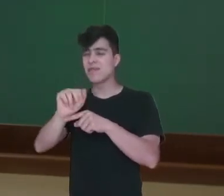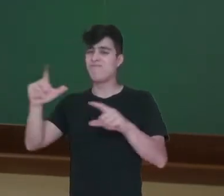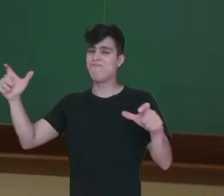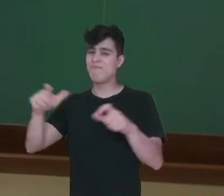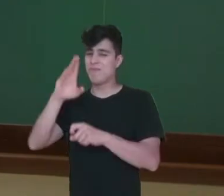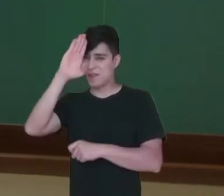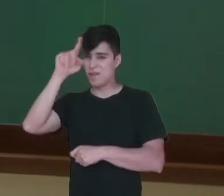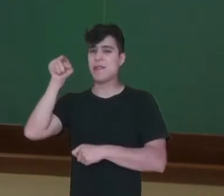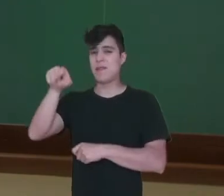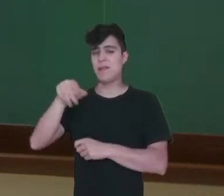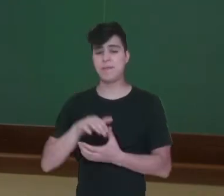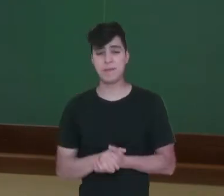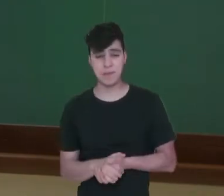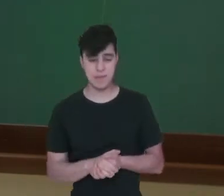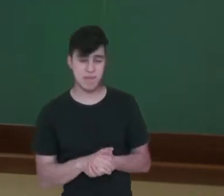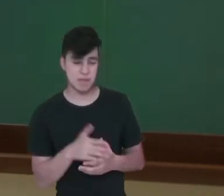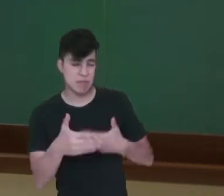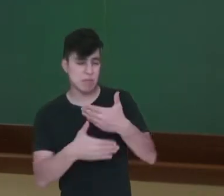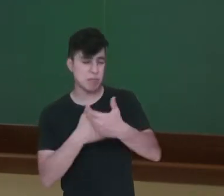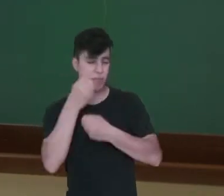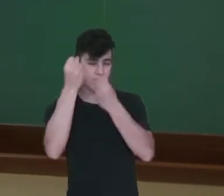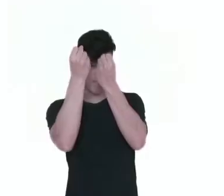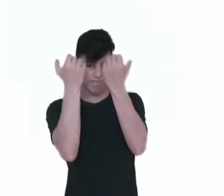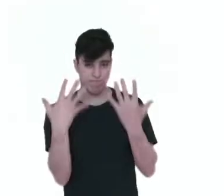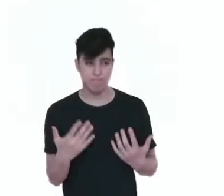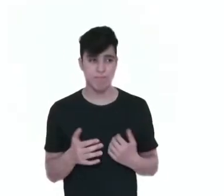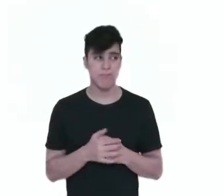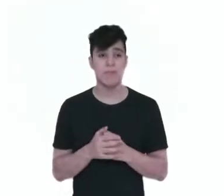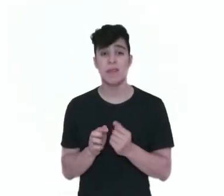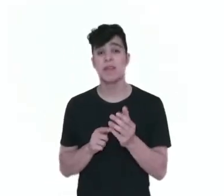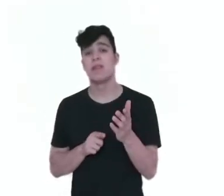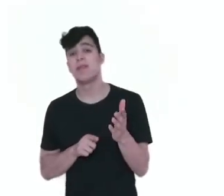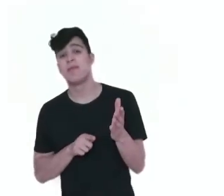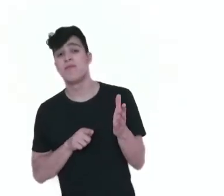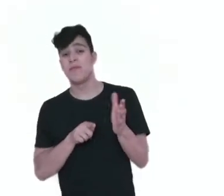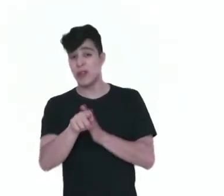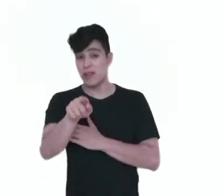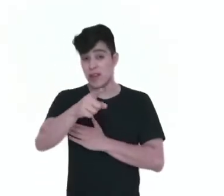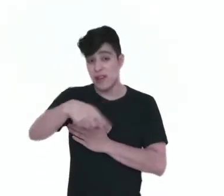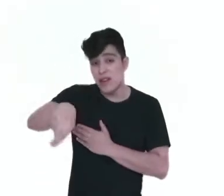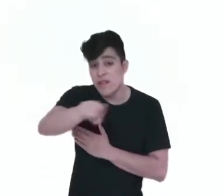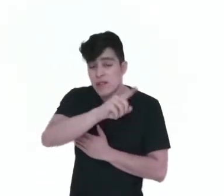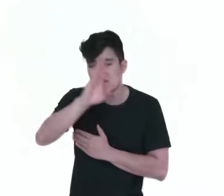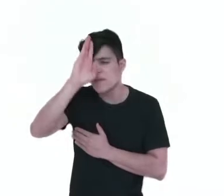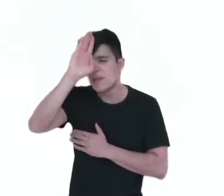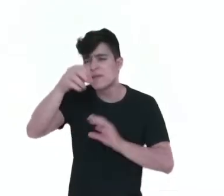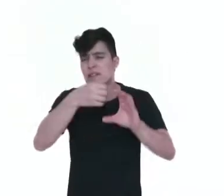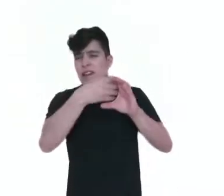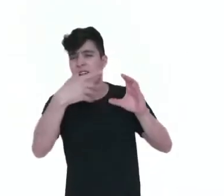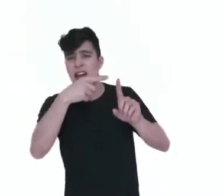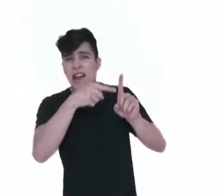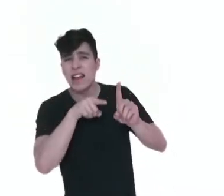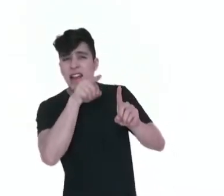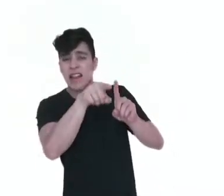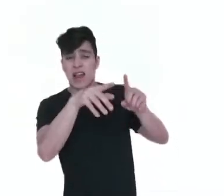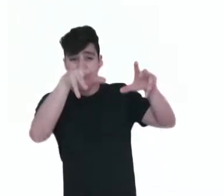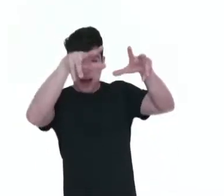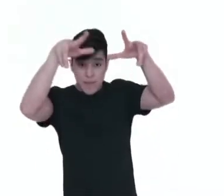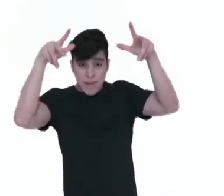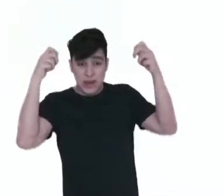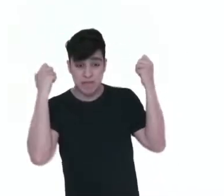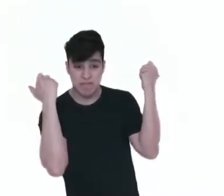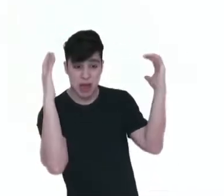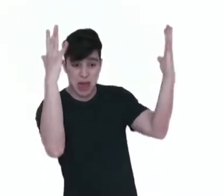E aí eu pergunto para vocês, quais são as principais características da floresta amazônica e da